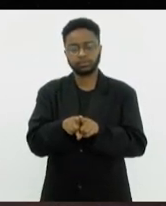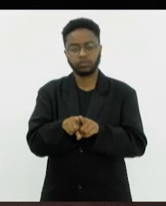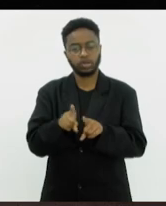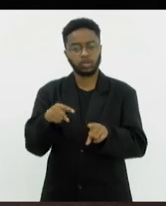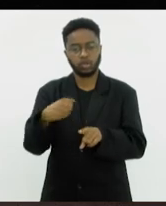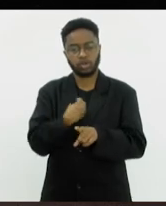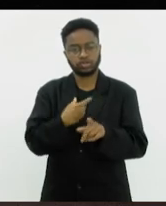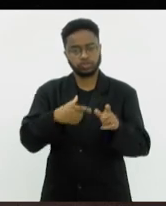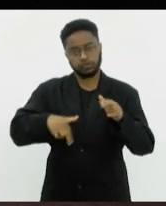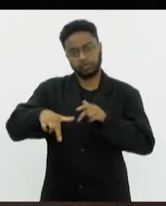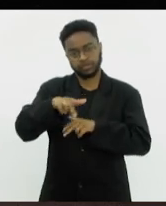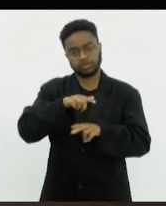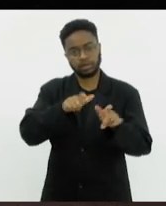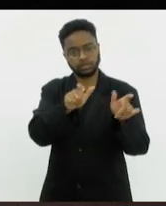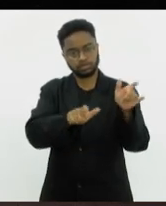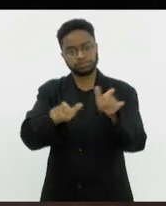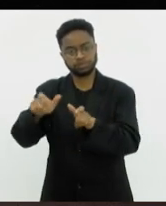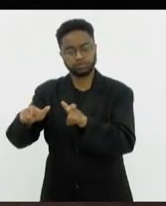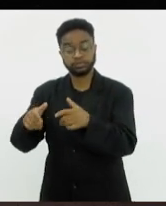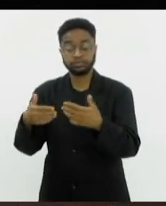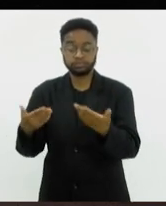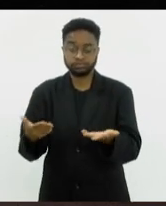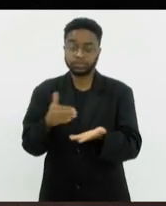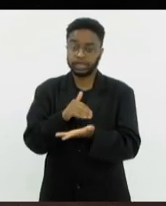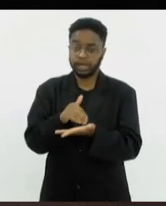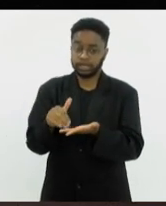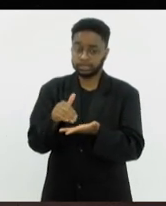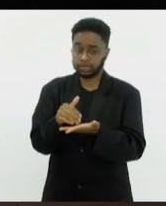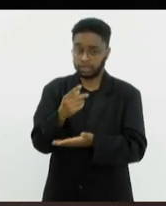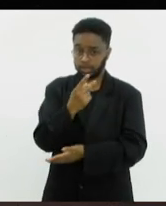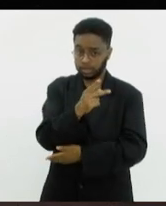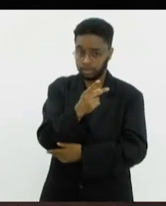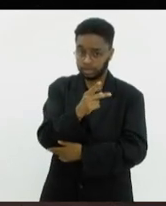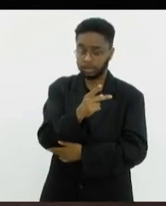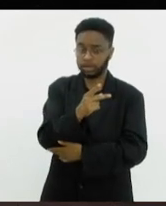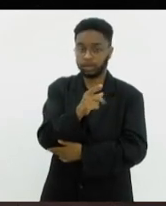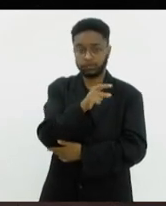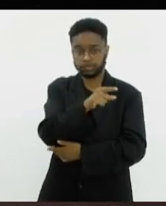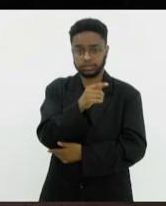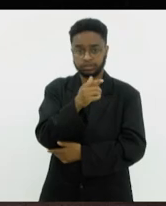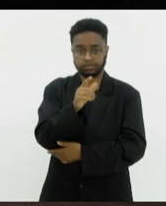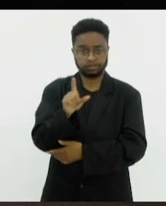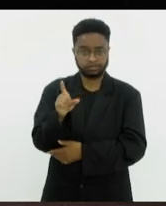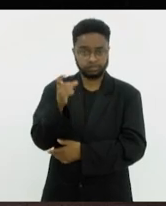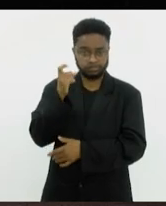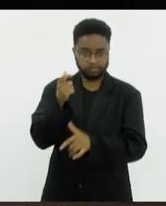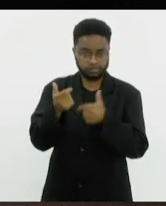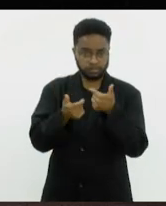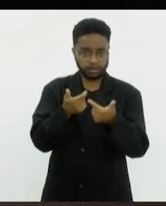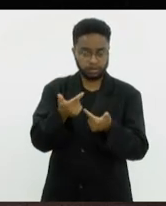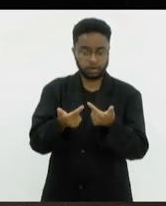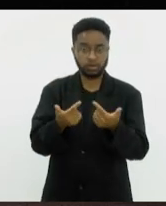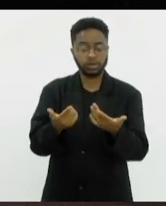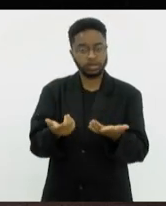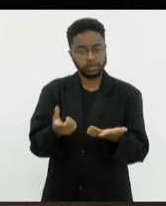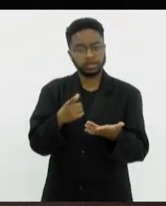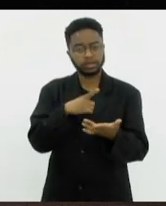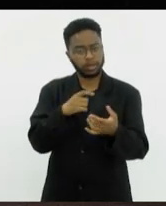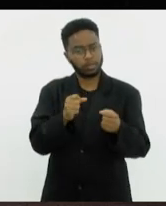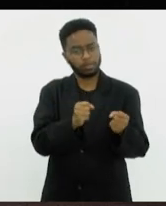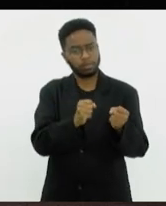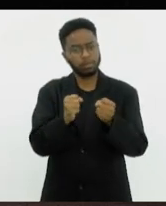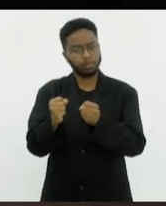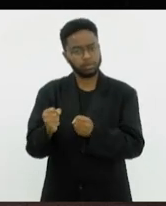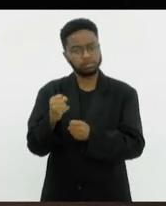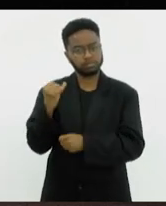diversidade. Então, eu acho que a secretaria que Vossa Excelência trabalhou, ela tem uma imponência muito